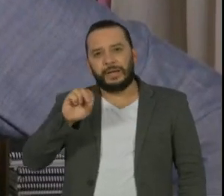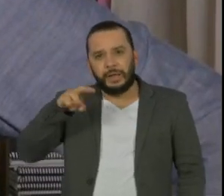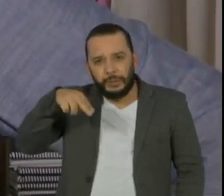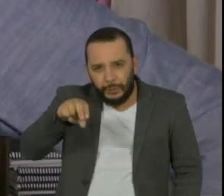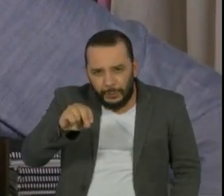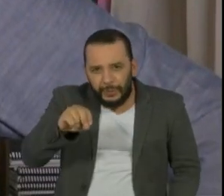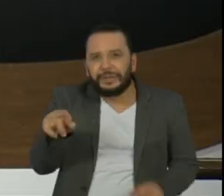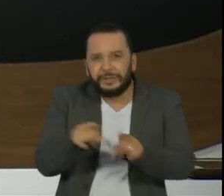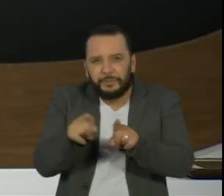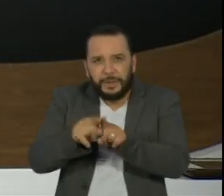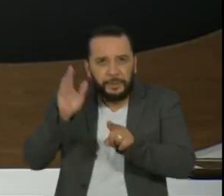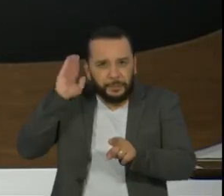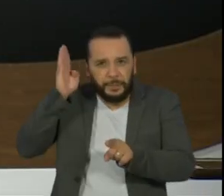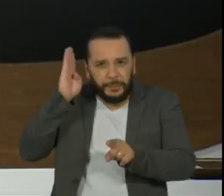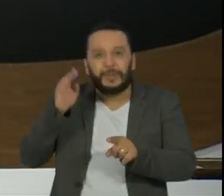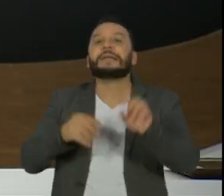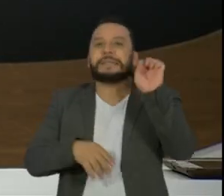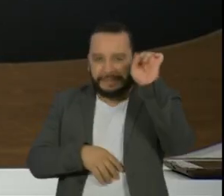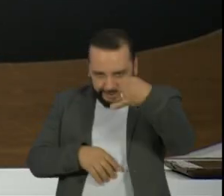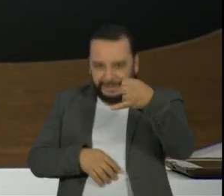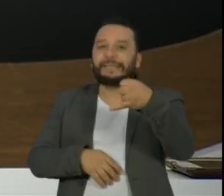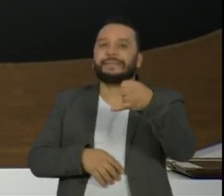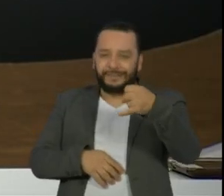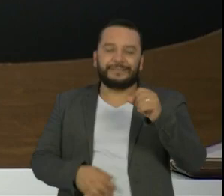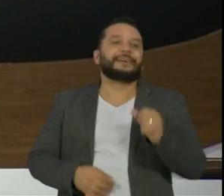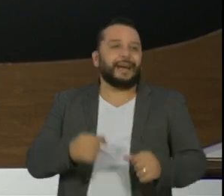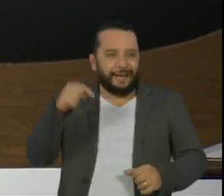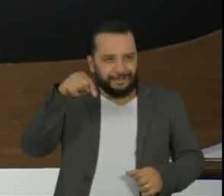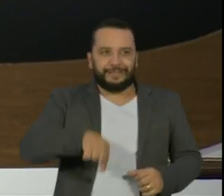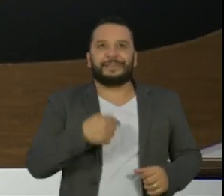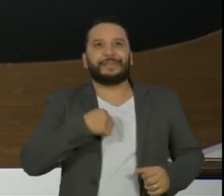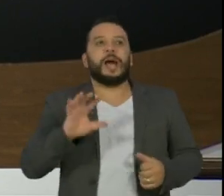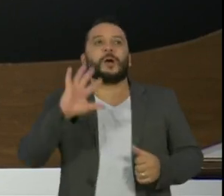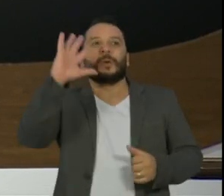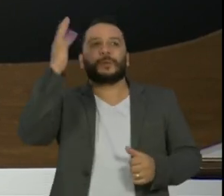não? É isso, aqui acontecem as coisas mais maravilhosas, Caetano, e hoje não vai ser diferente. É.